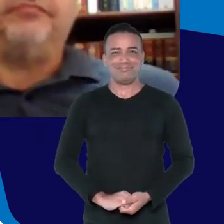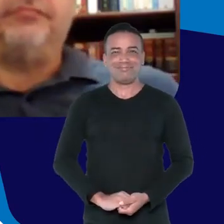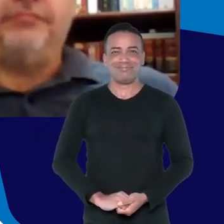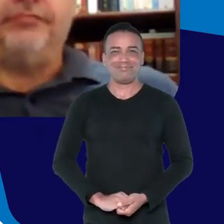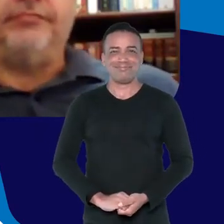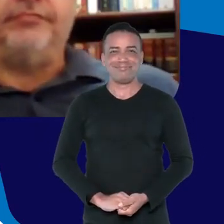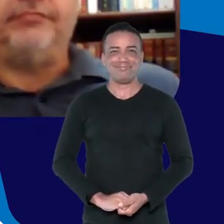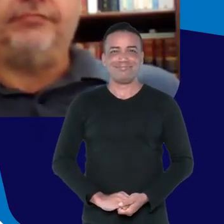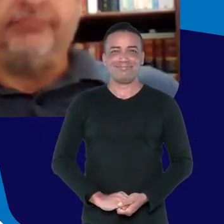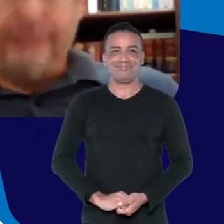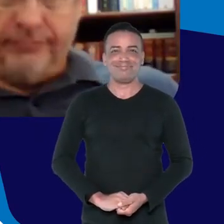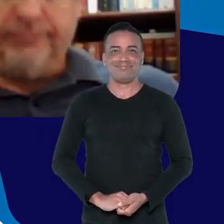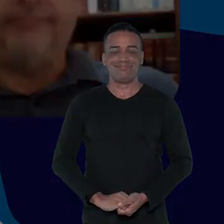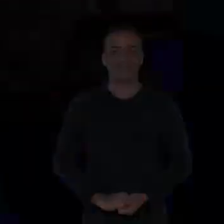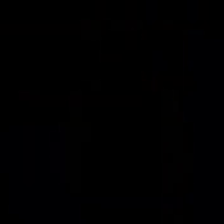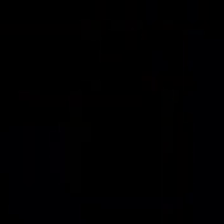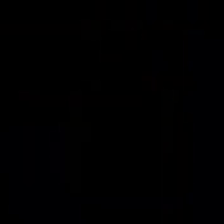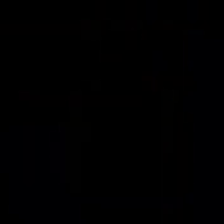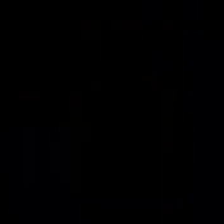volta.